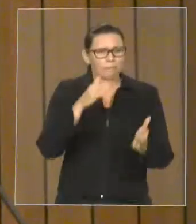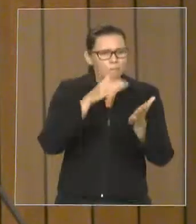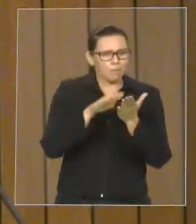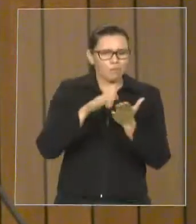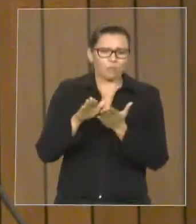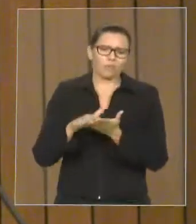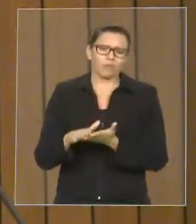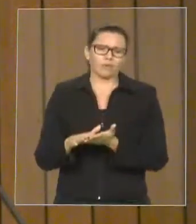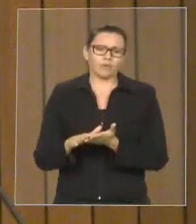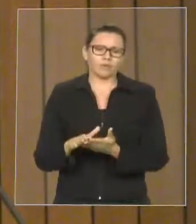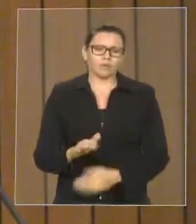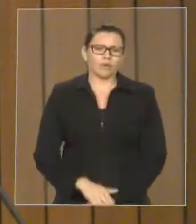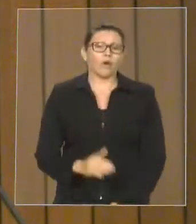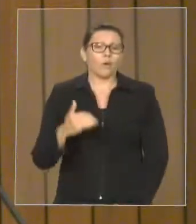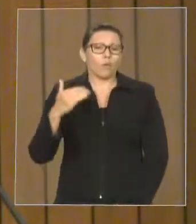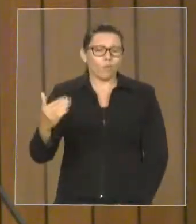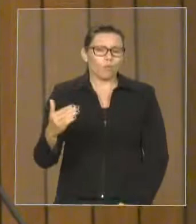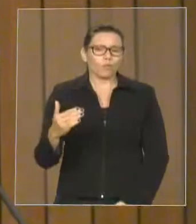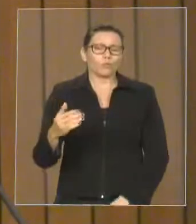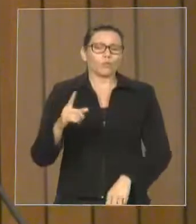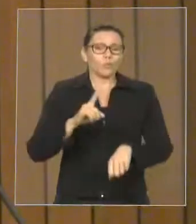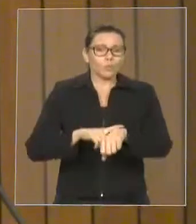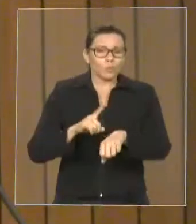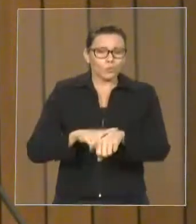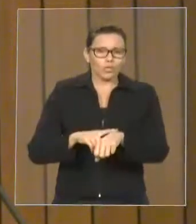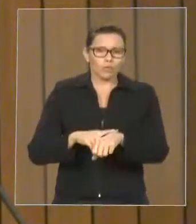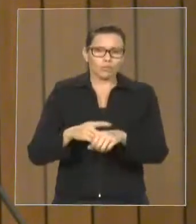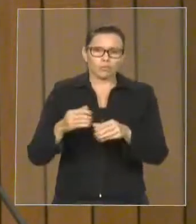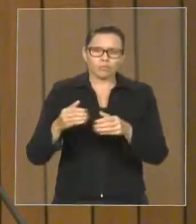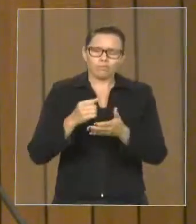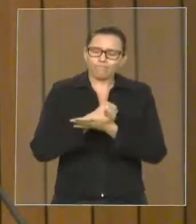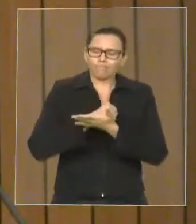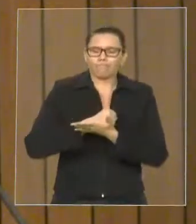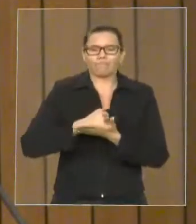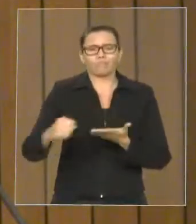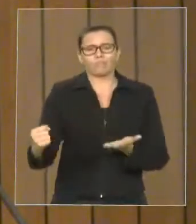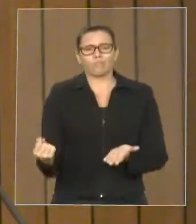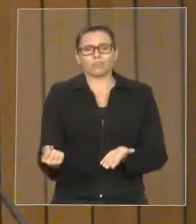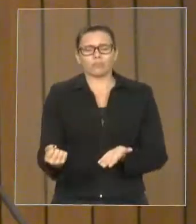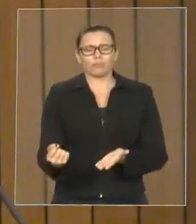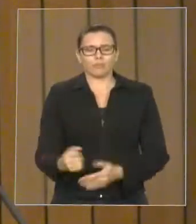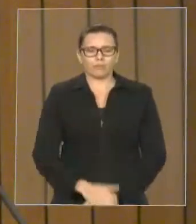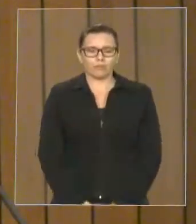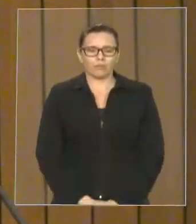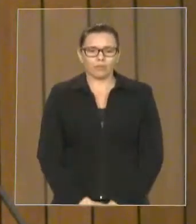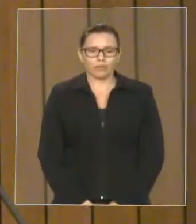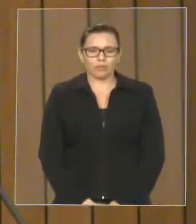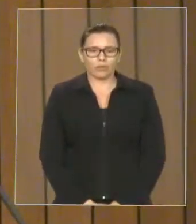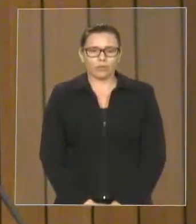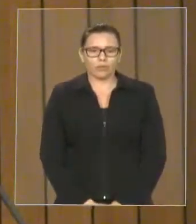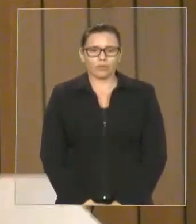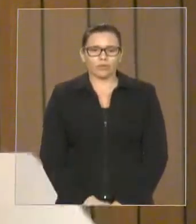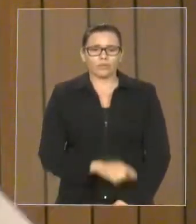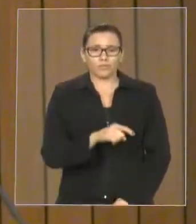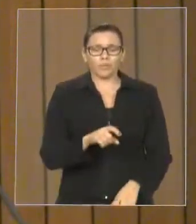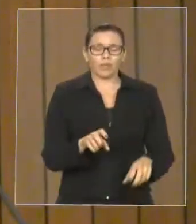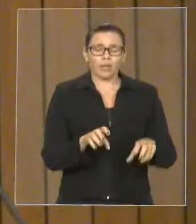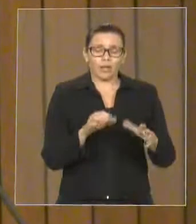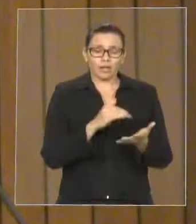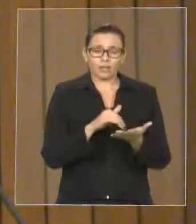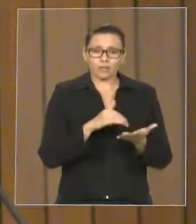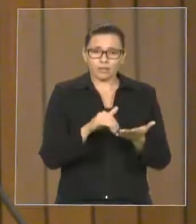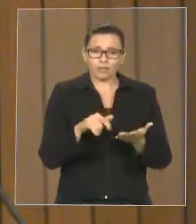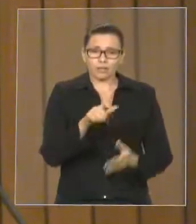já passou o prazo de publicação. Então, veja bem, deputado Max Barros, esses dados aqui me foram fornecidos pela Secretaria-Geral da Mesa